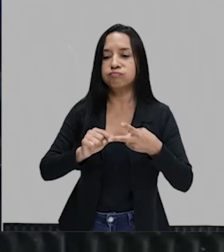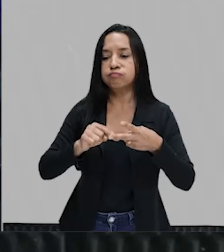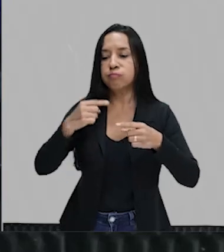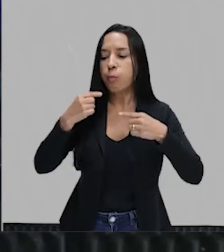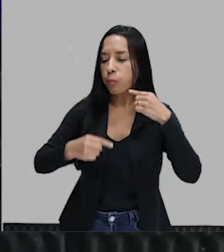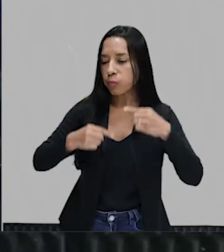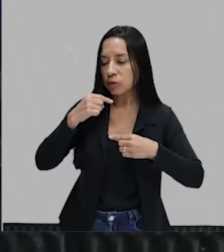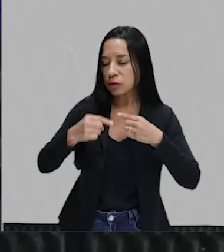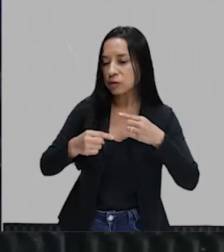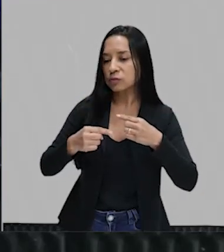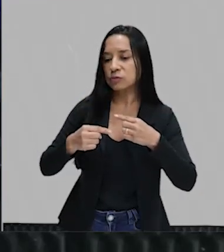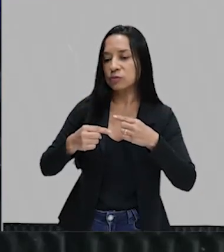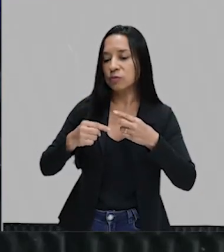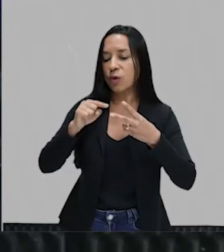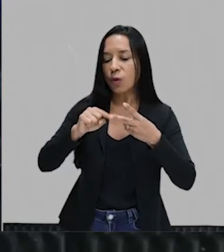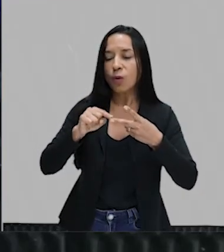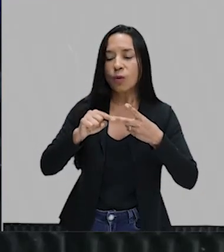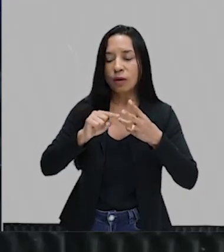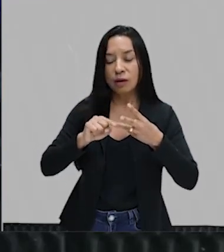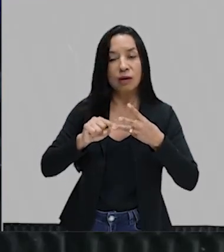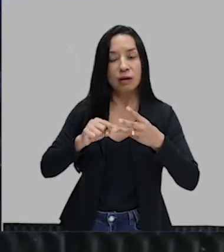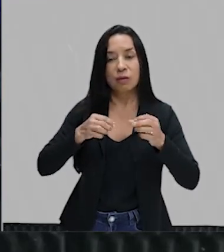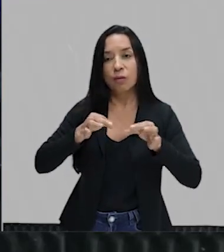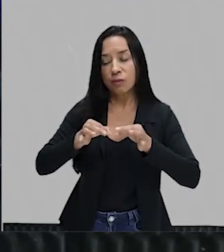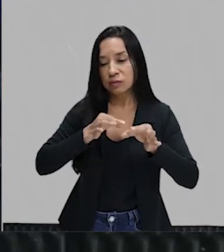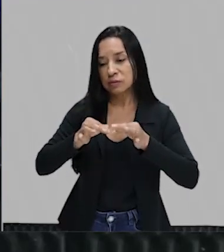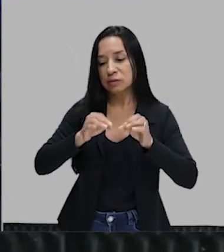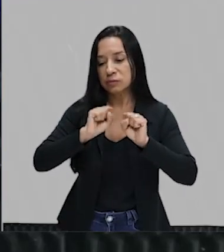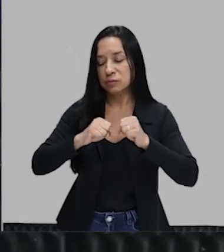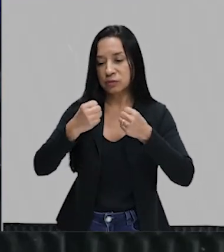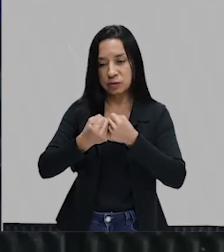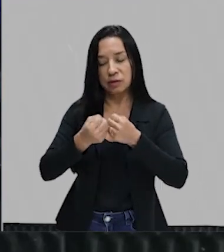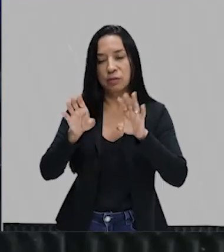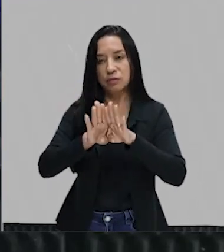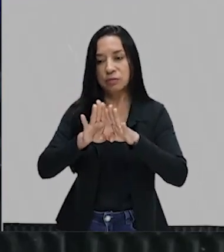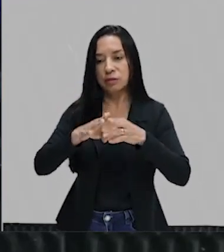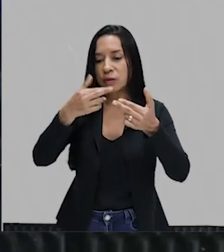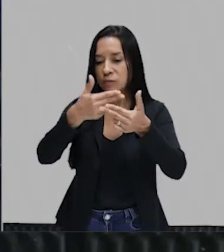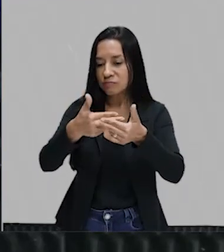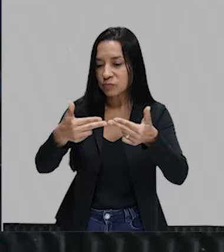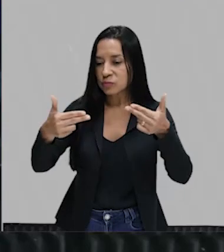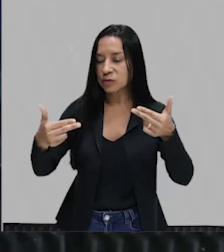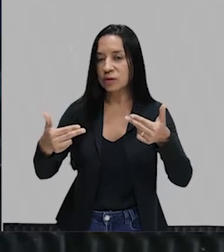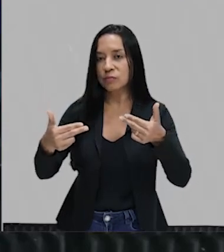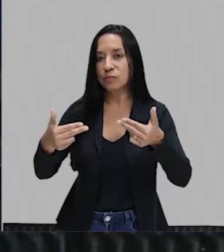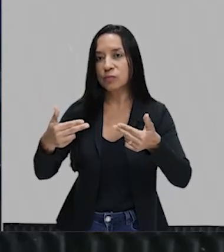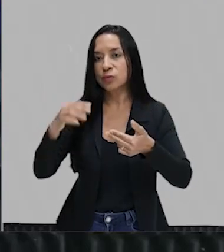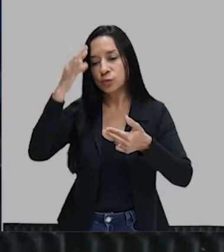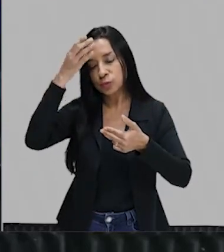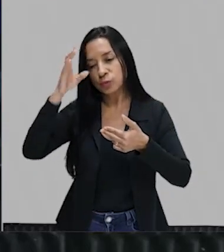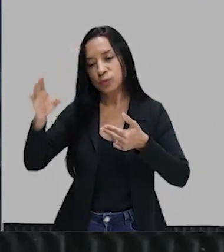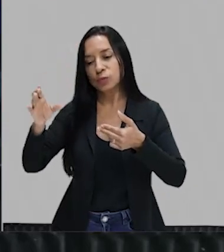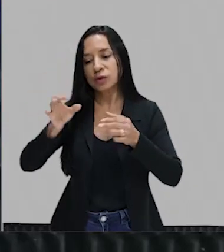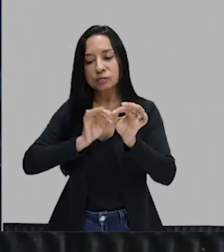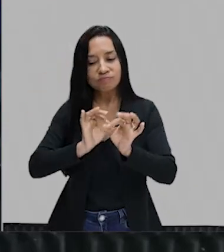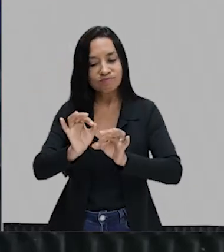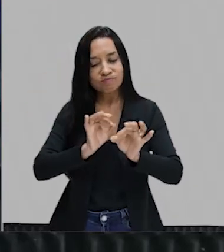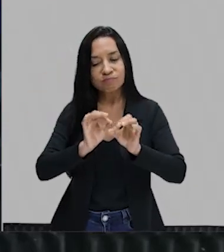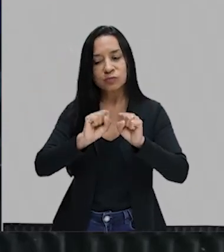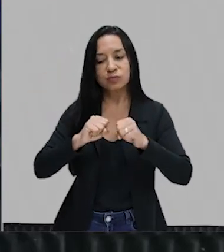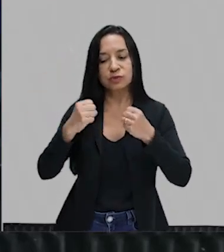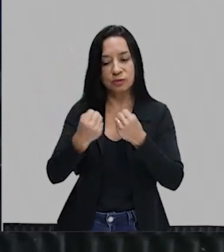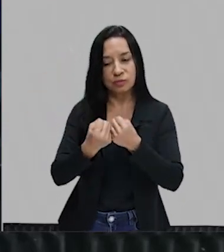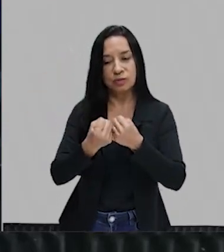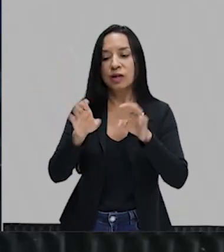mesmo os elementos culturais que funcionam em nossa sociedade, ou até mesmo em outras